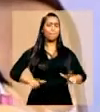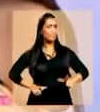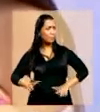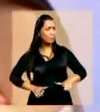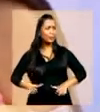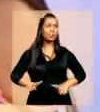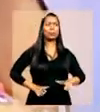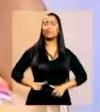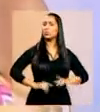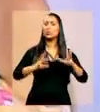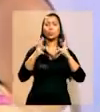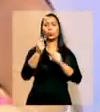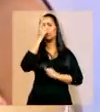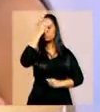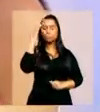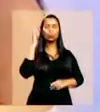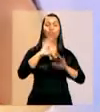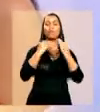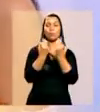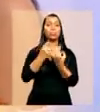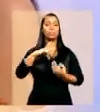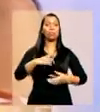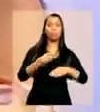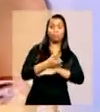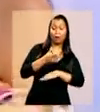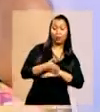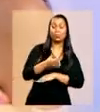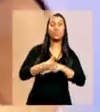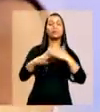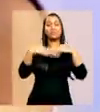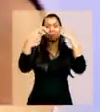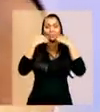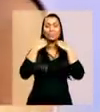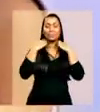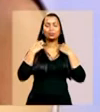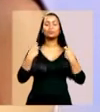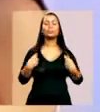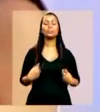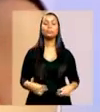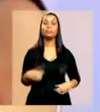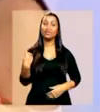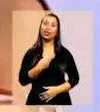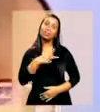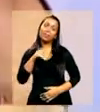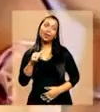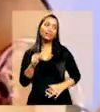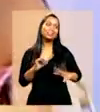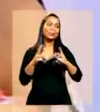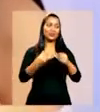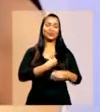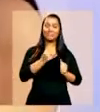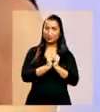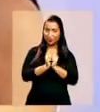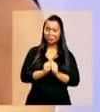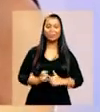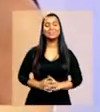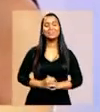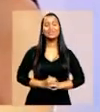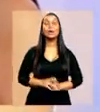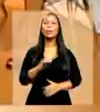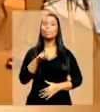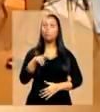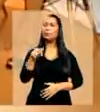todo mundo, né? Primos, todo mundo que tiver familiares participando desse desenvolvimento. É algo que ele vai levar para o resto da vida